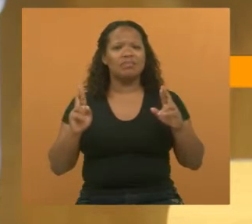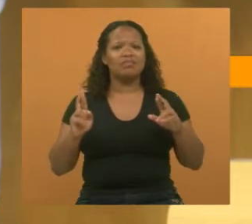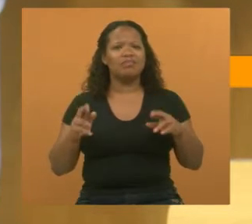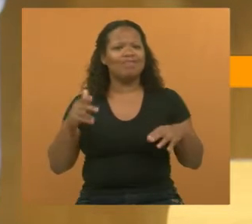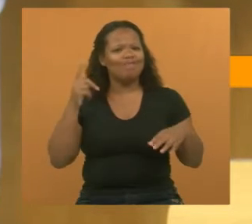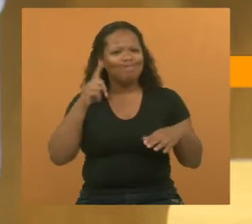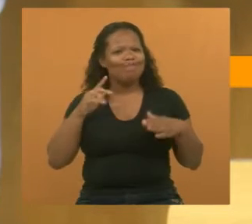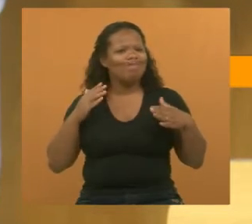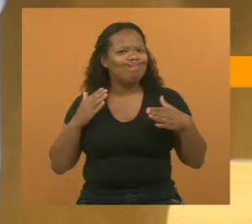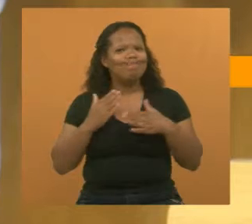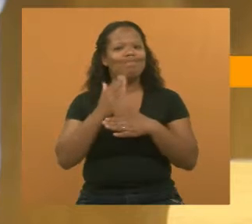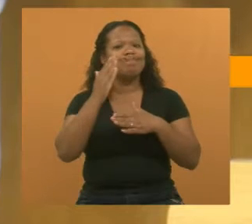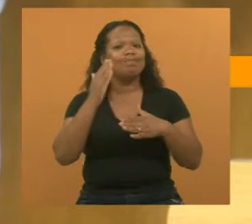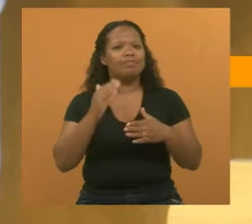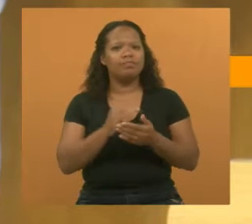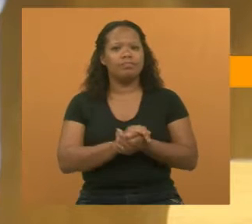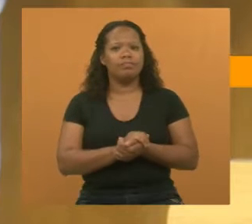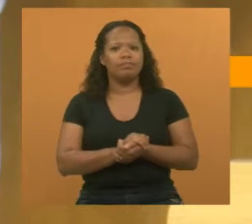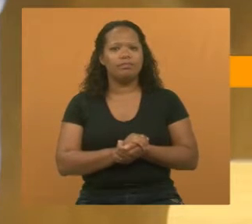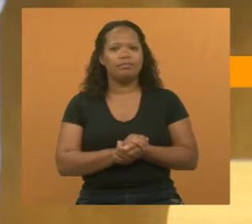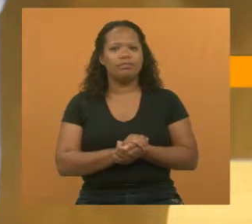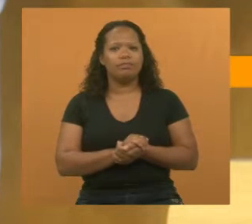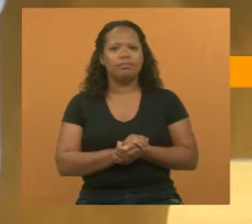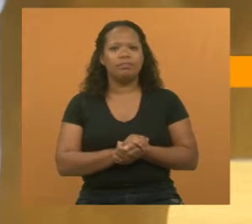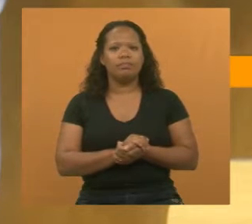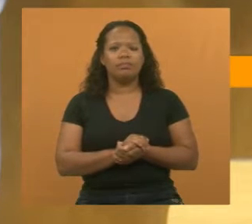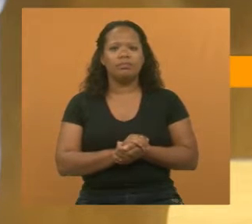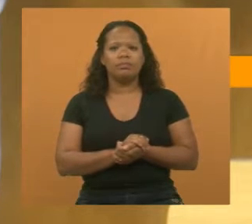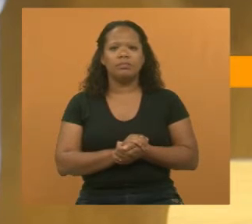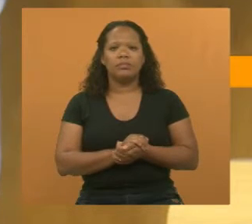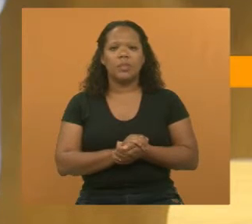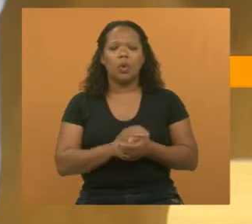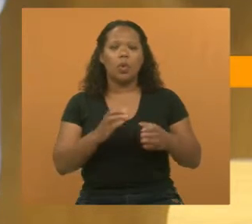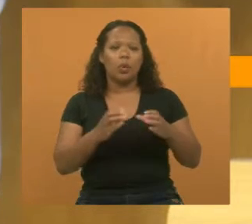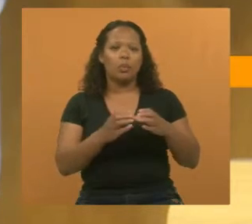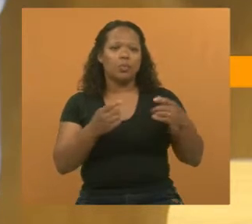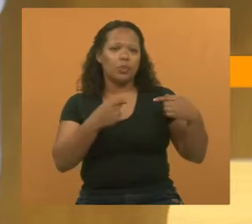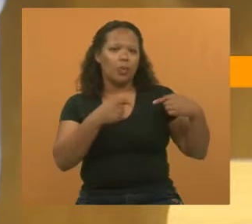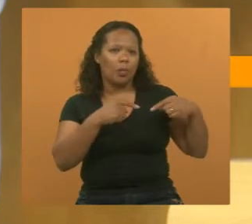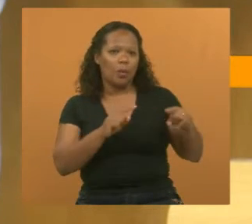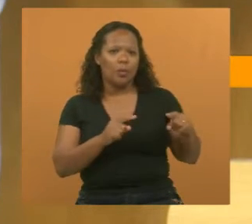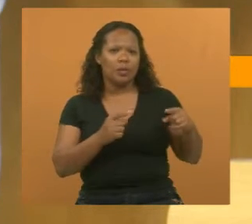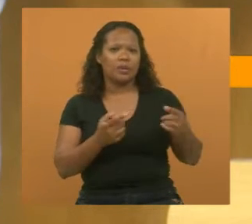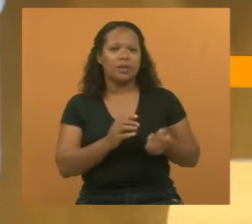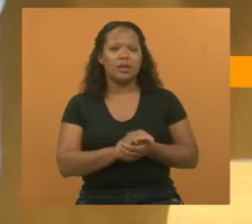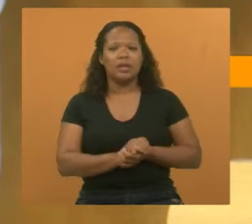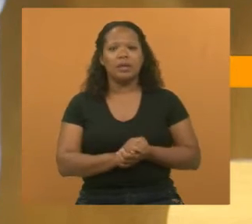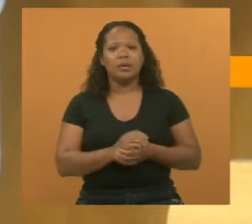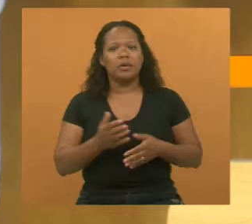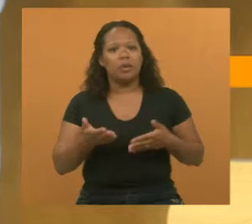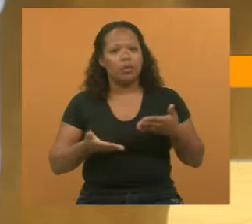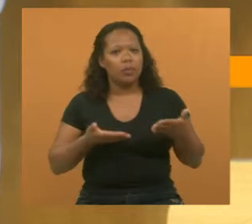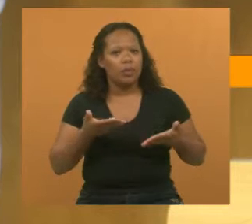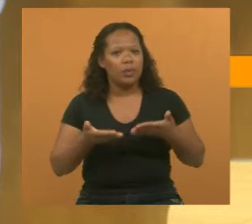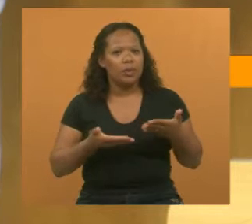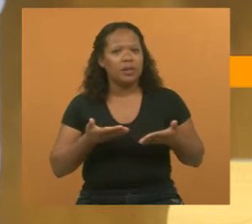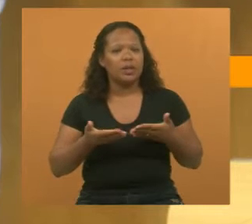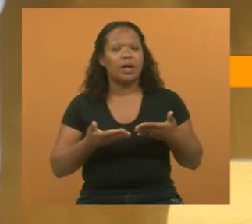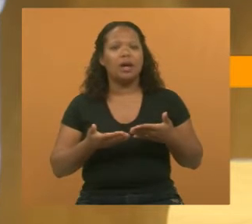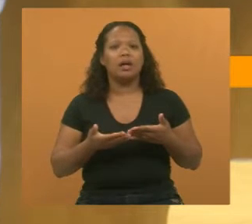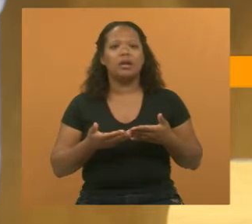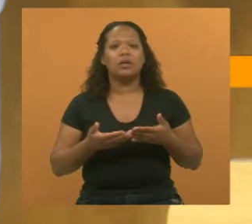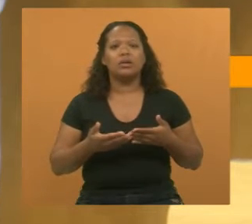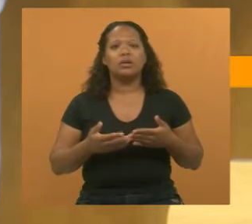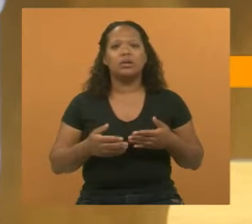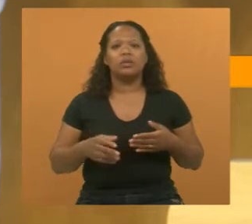problemas. E da parte da oposição, é evidente que precisa zelar pelos valores da